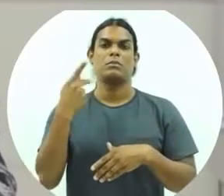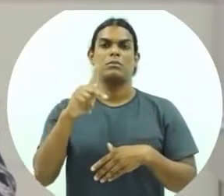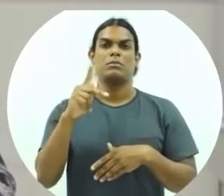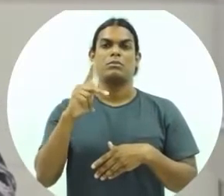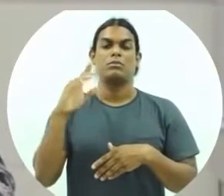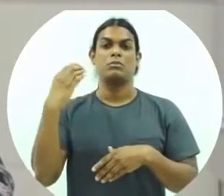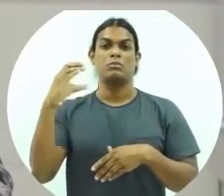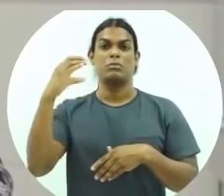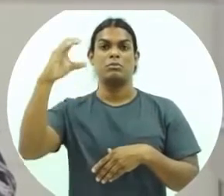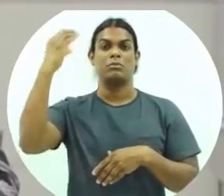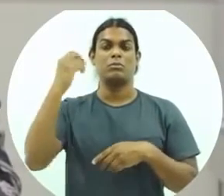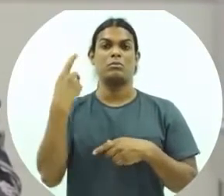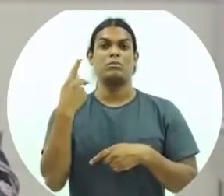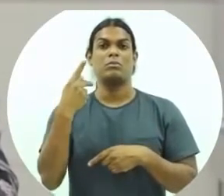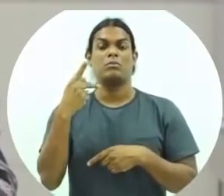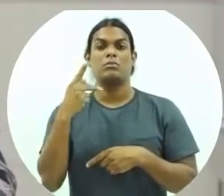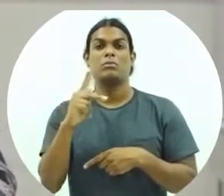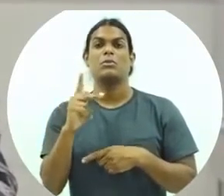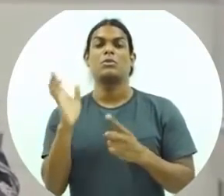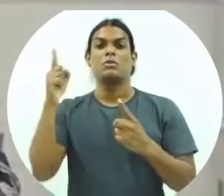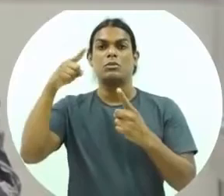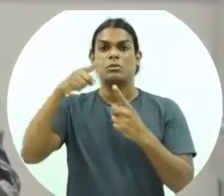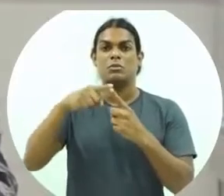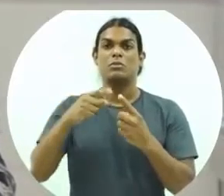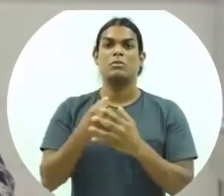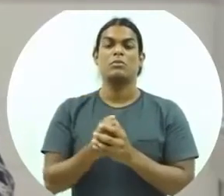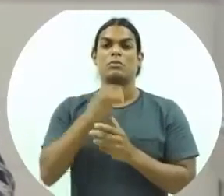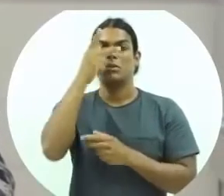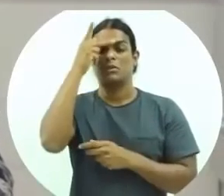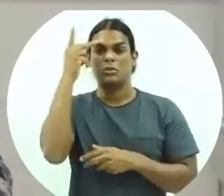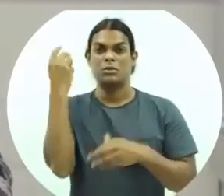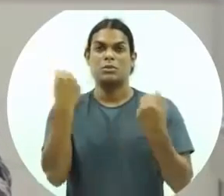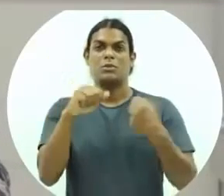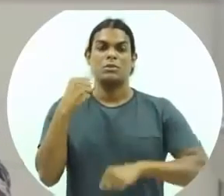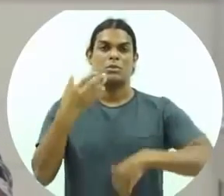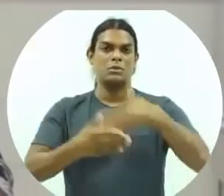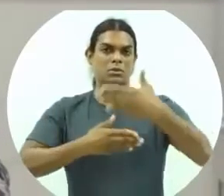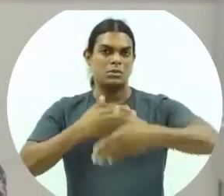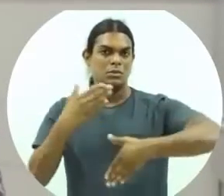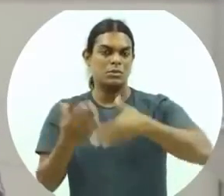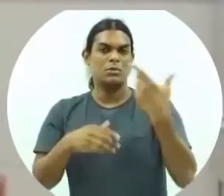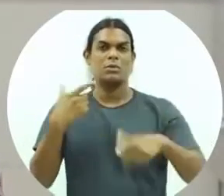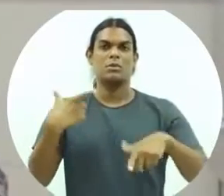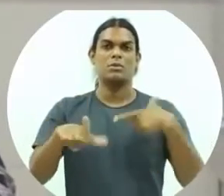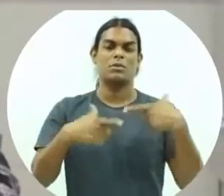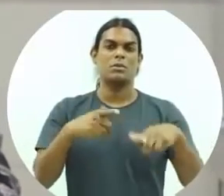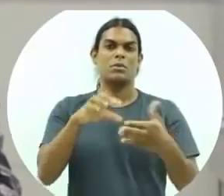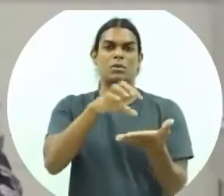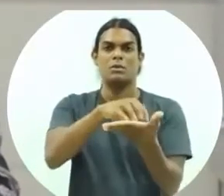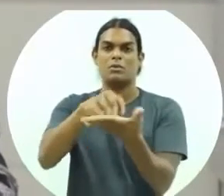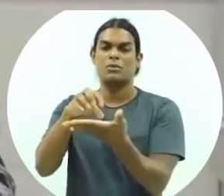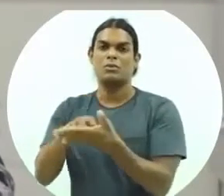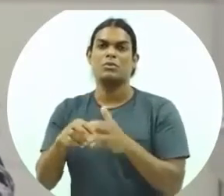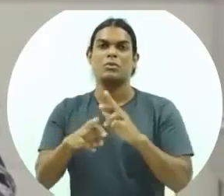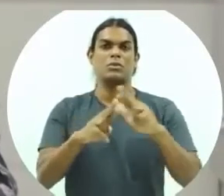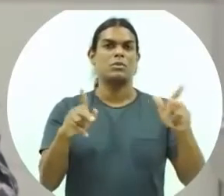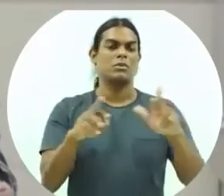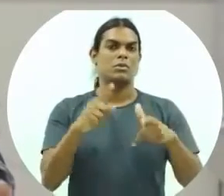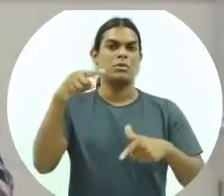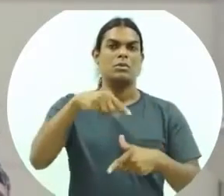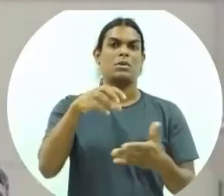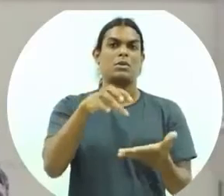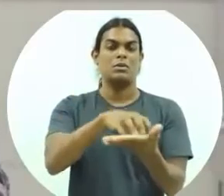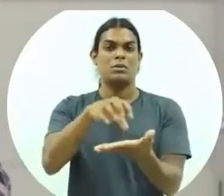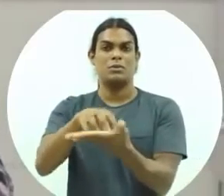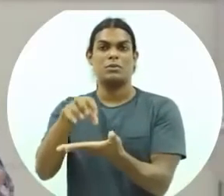a sua lucratividade, as suas metas, os seus objetivos, as pessoas precisam desempenhar determinados papéis. E aí